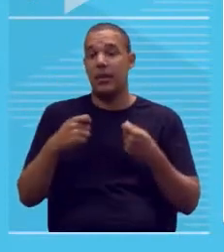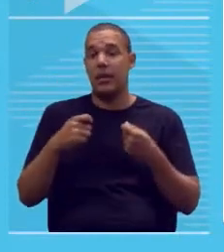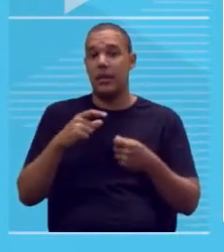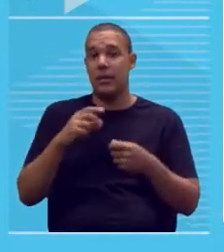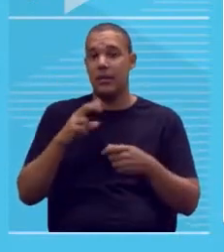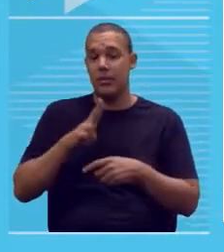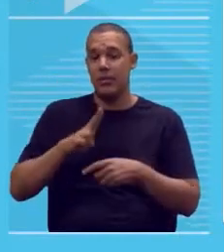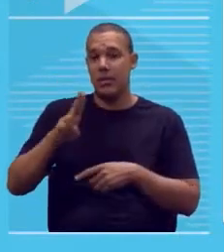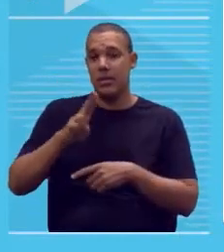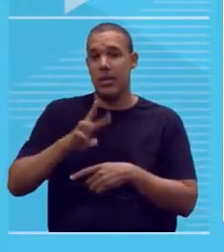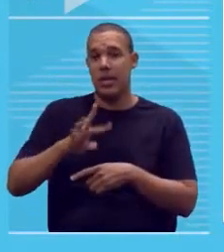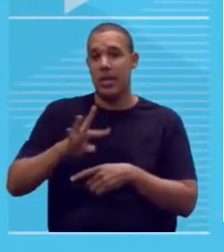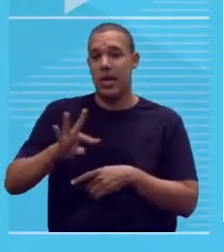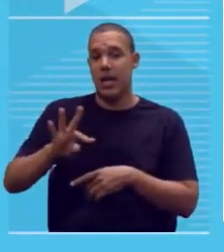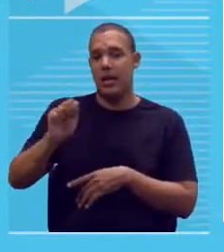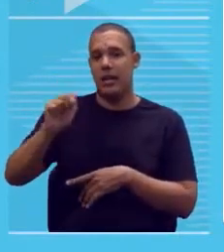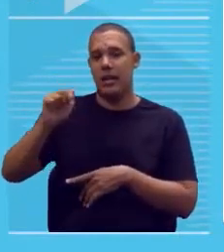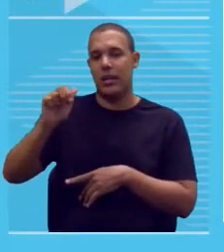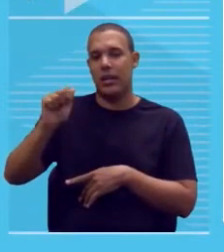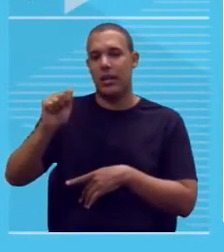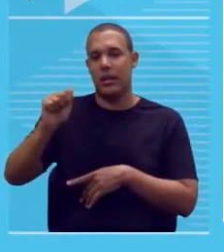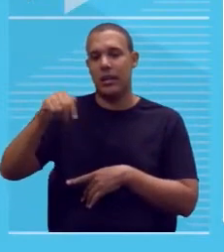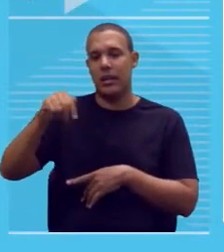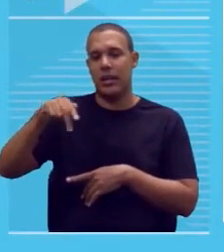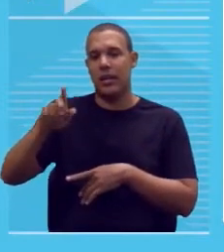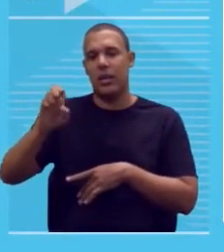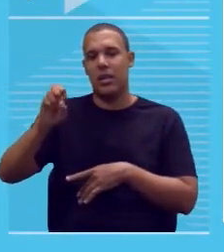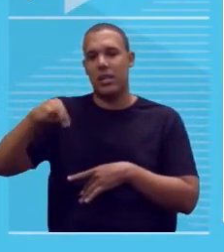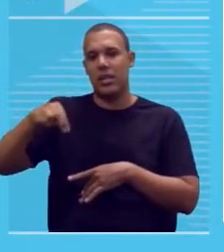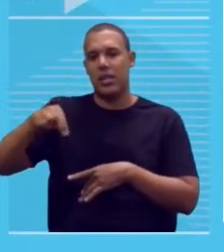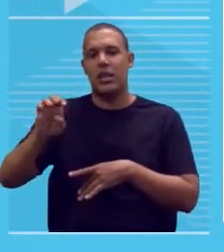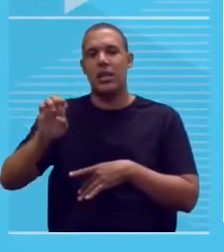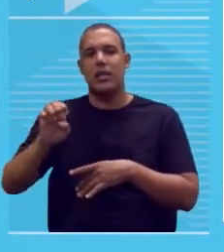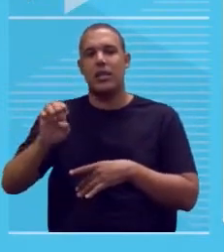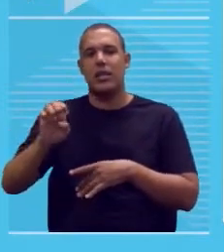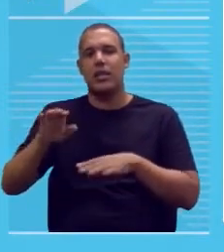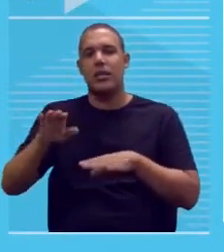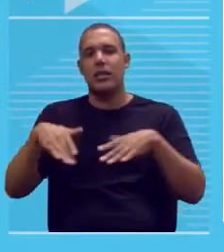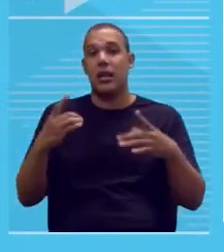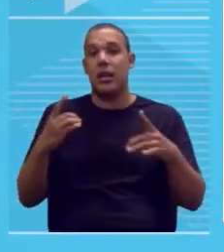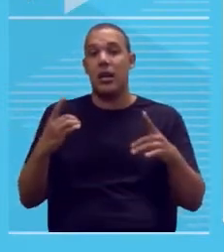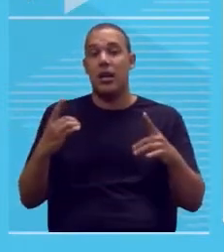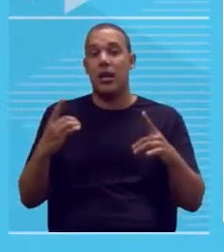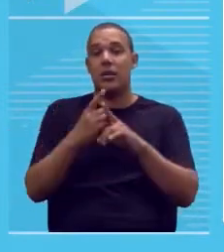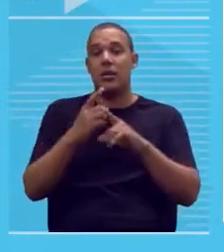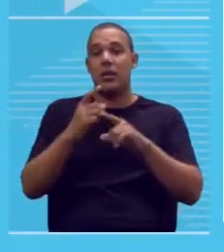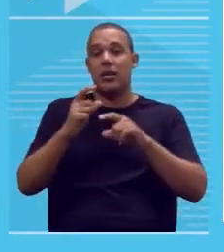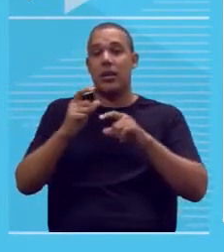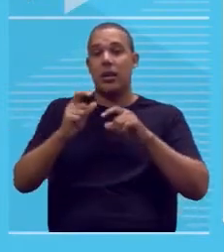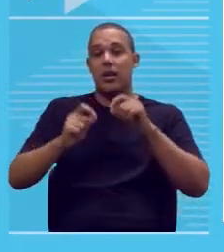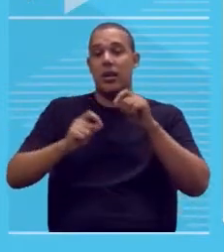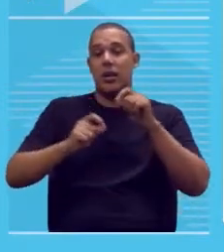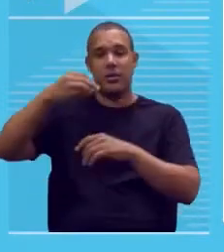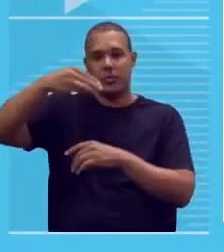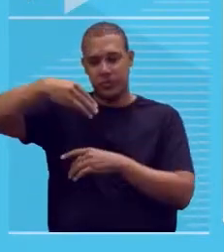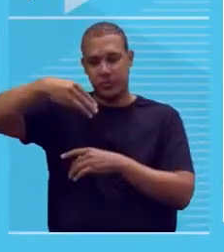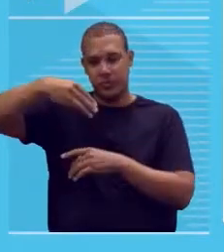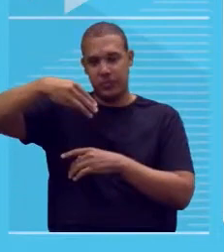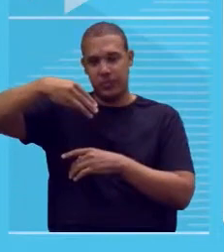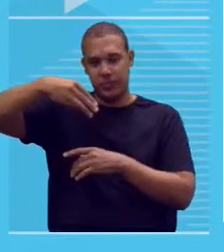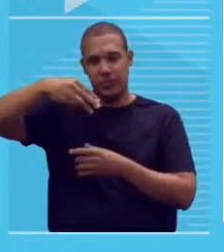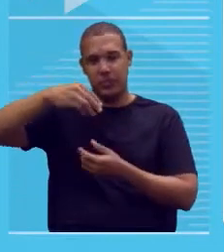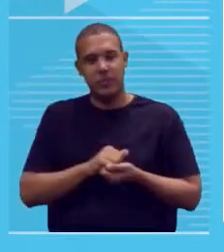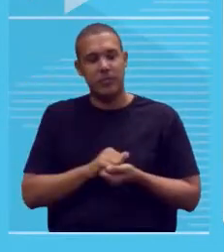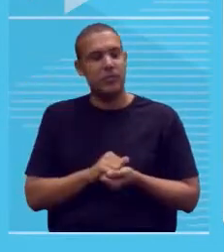Professor, então, peraí. O senhor quer simplesmente achar o coeficiente angular